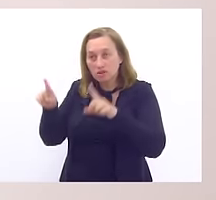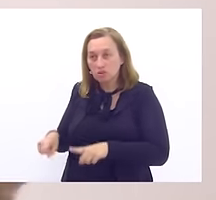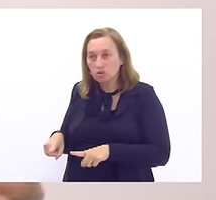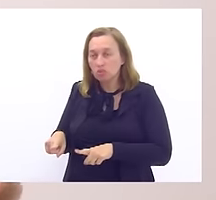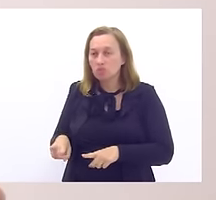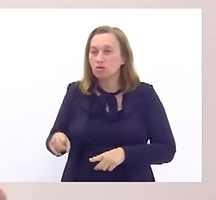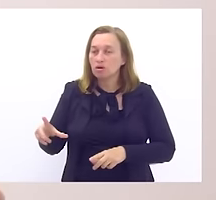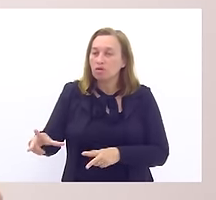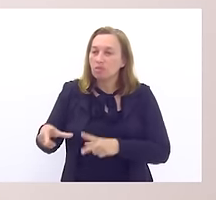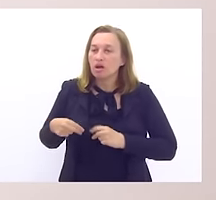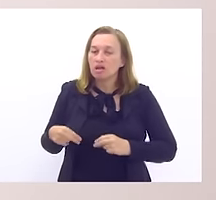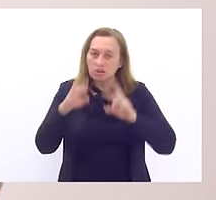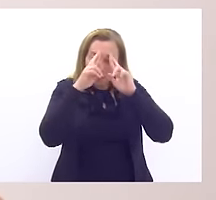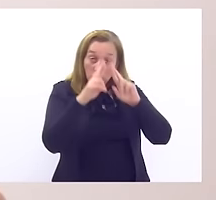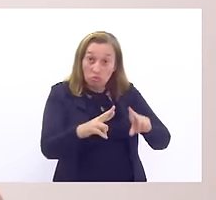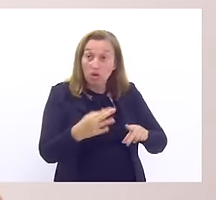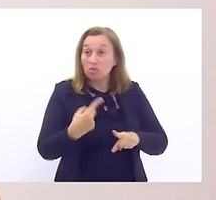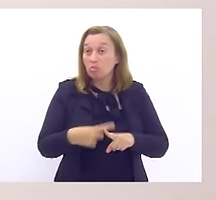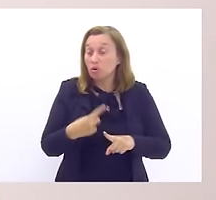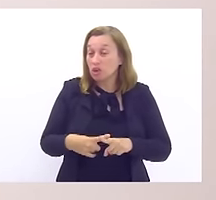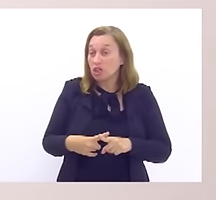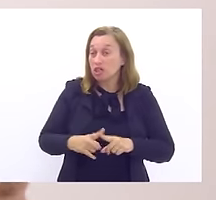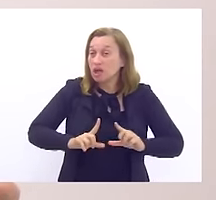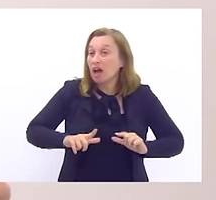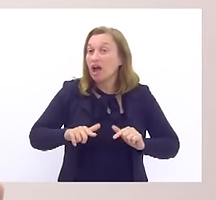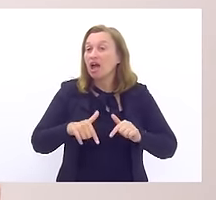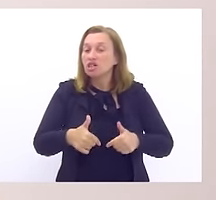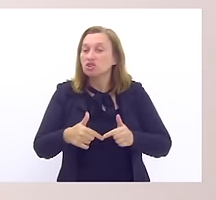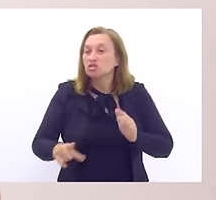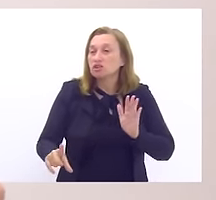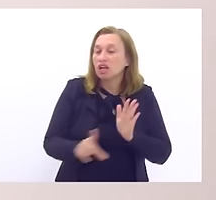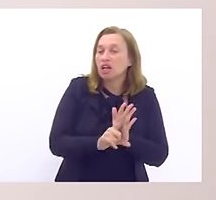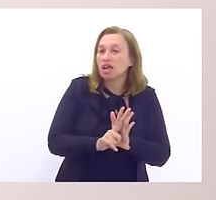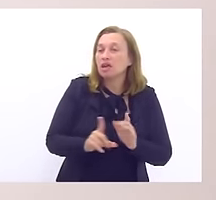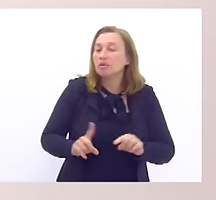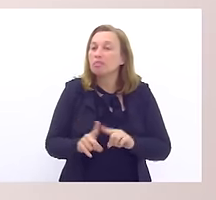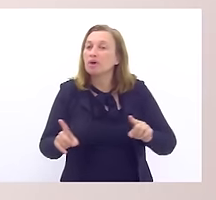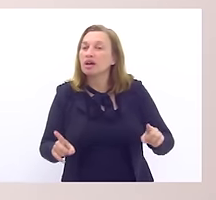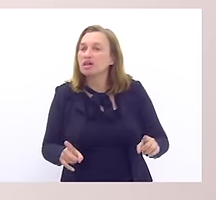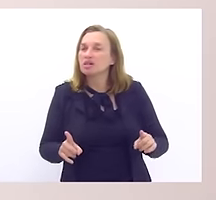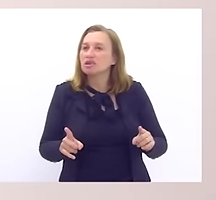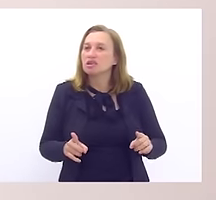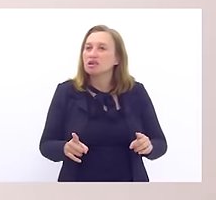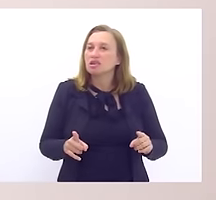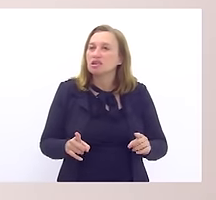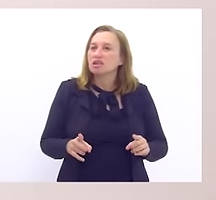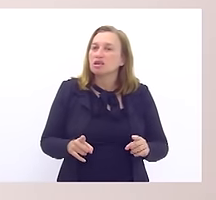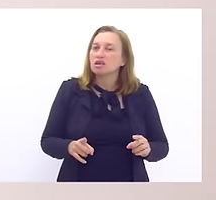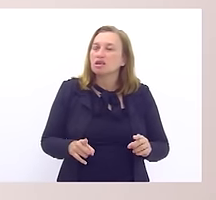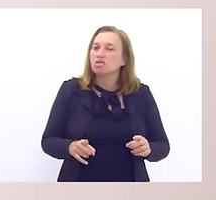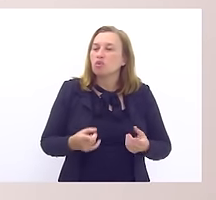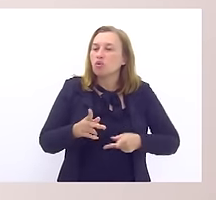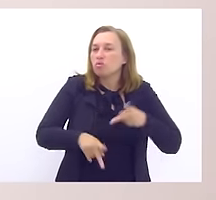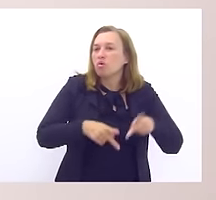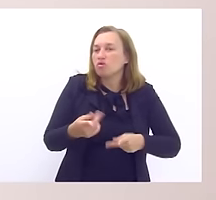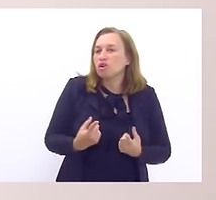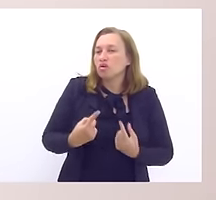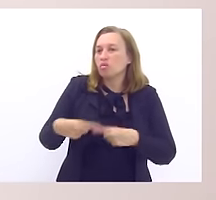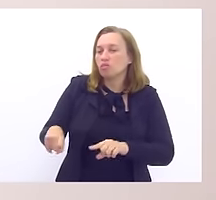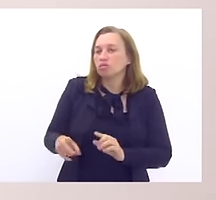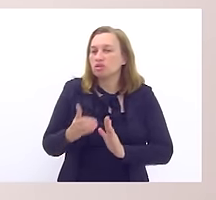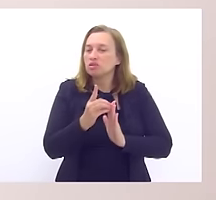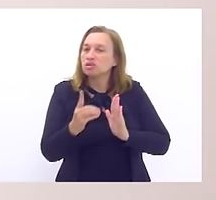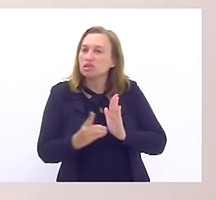merecem todo respeito porque estão ali agindo dentro da legalidade mas isso acaba colocando a população contra uma instituição de